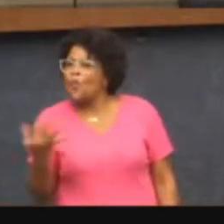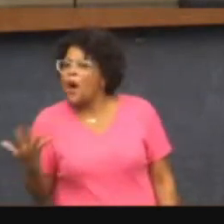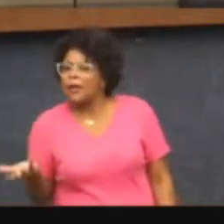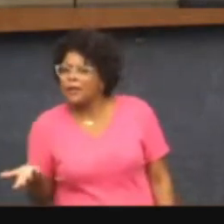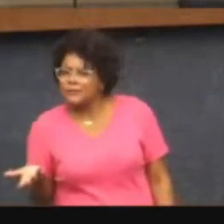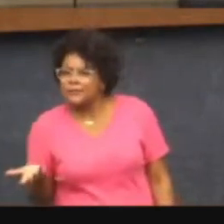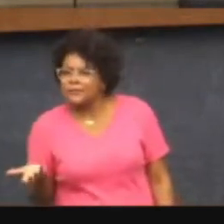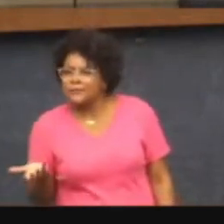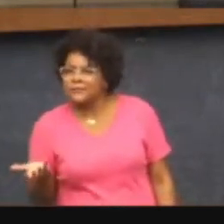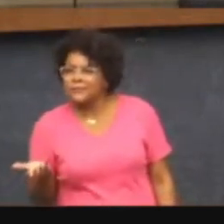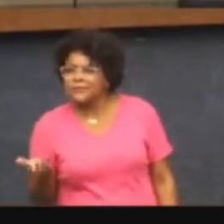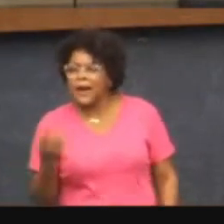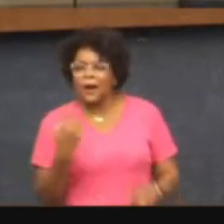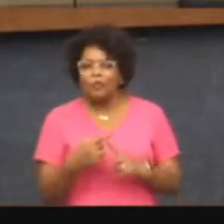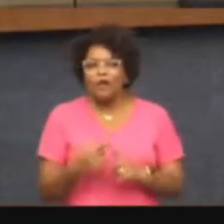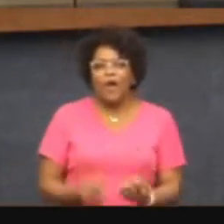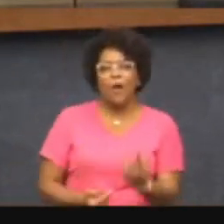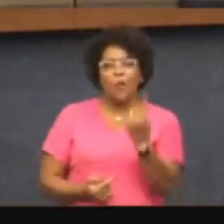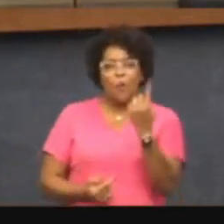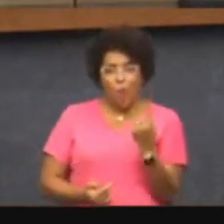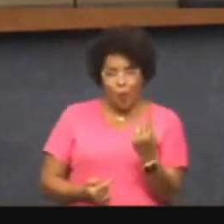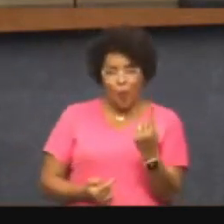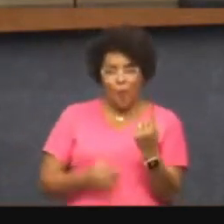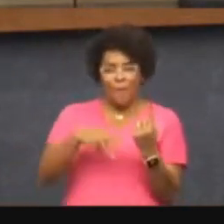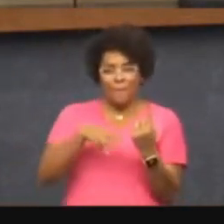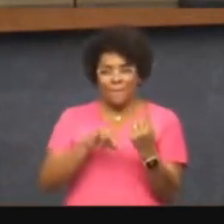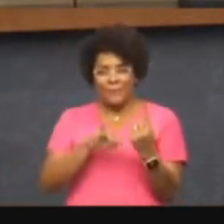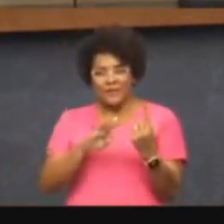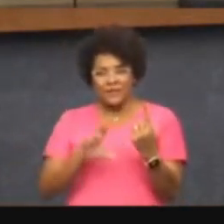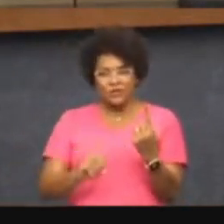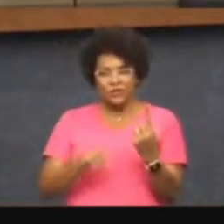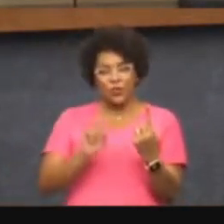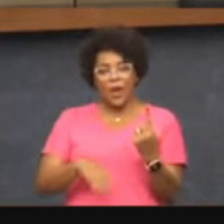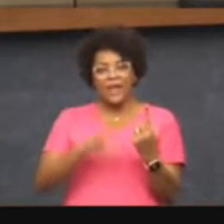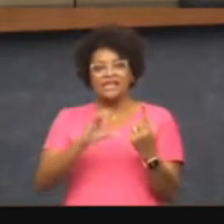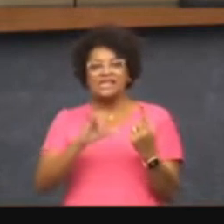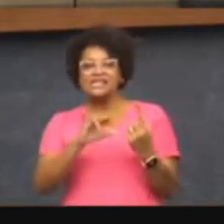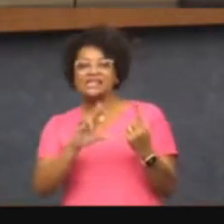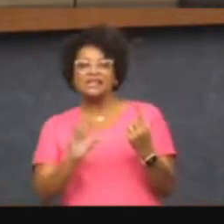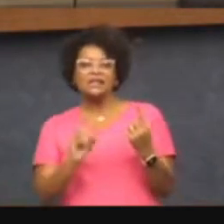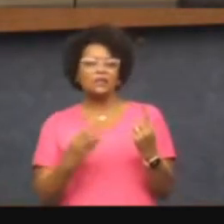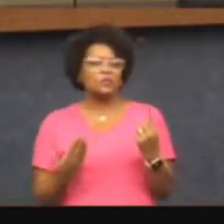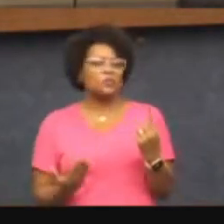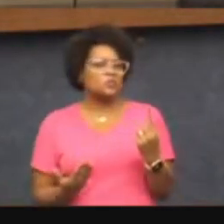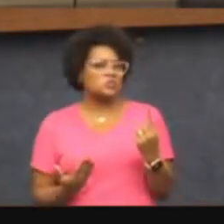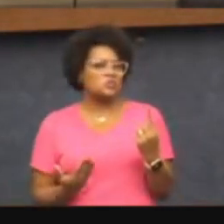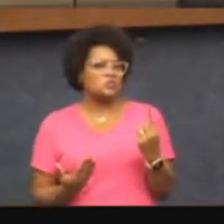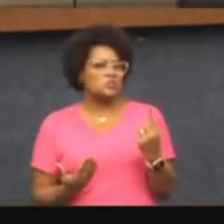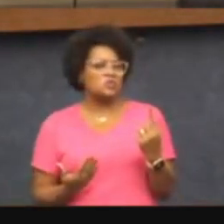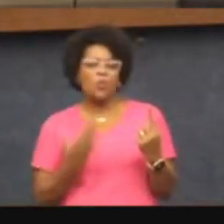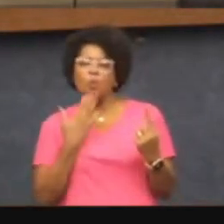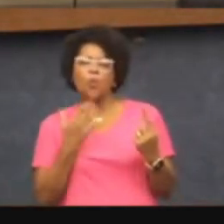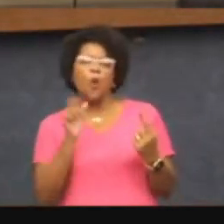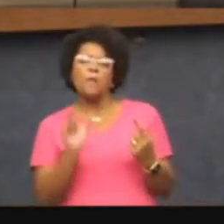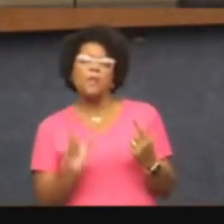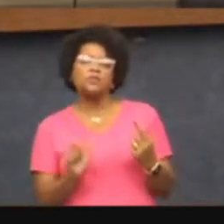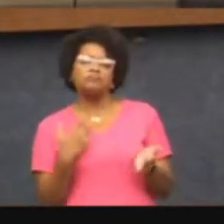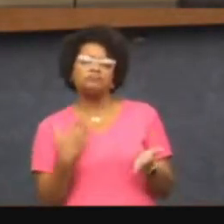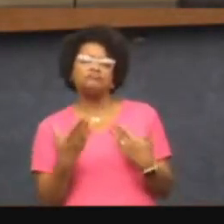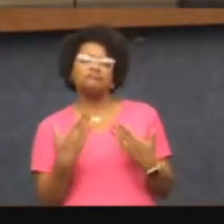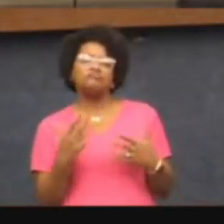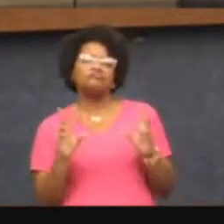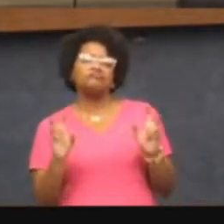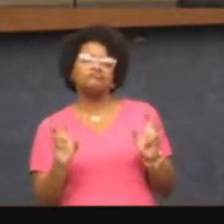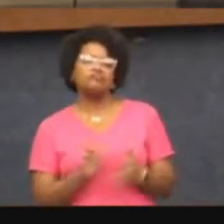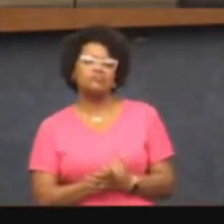Portos e Aeroportos é o Silvio Costa Filho. Então, eu gostaria de entender com quem que foi conversado o assunto. E ele colocou